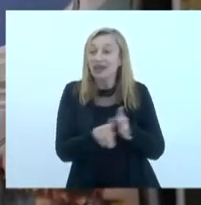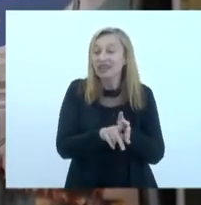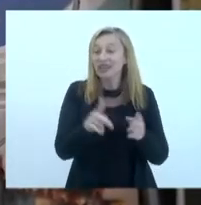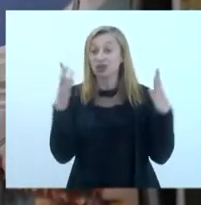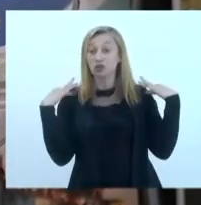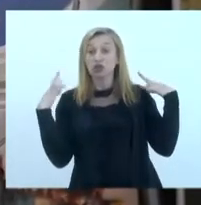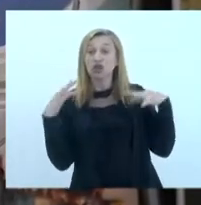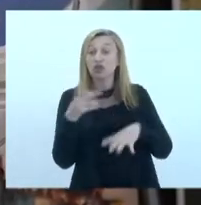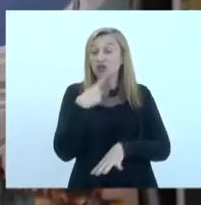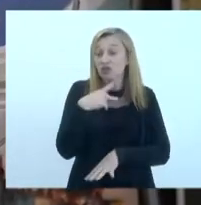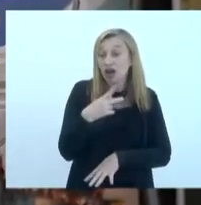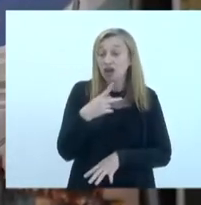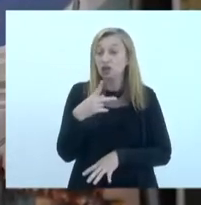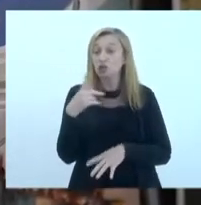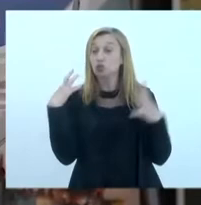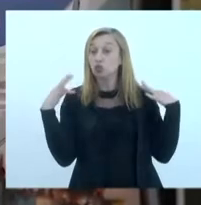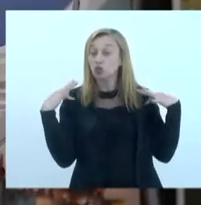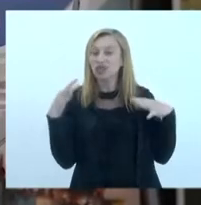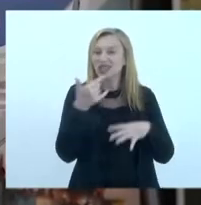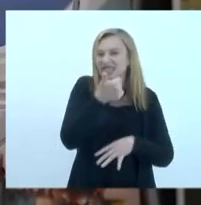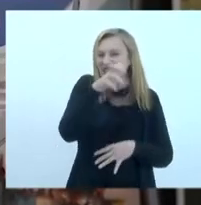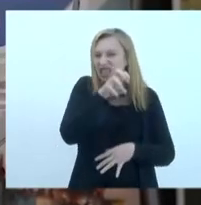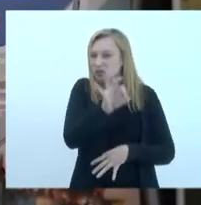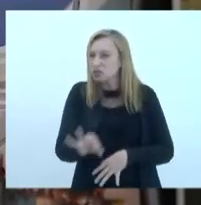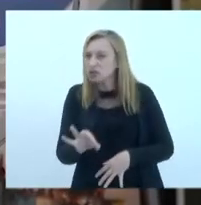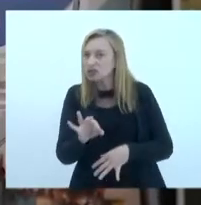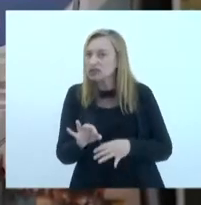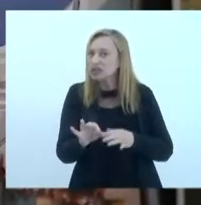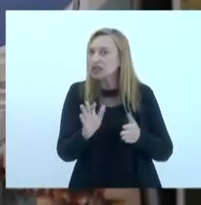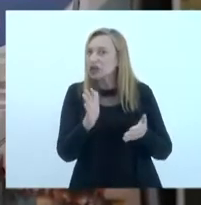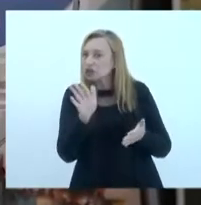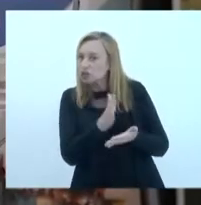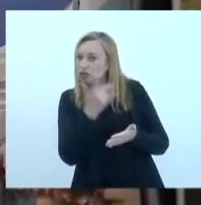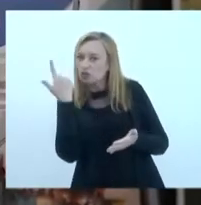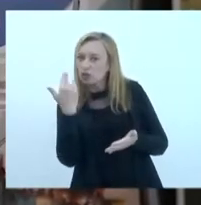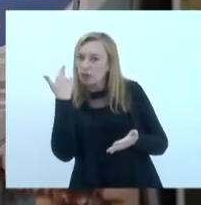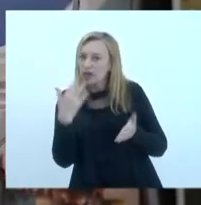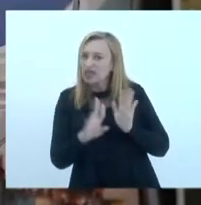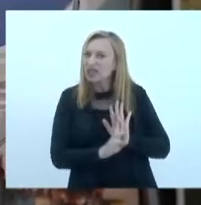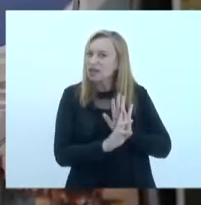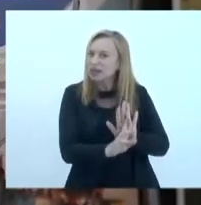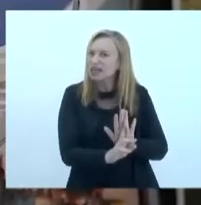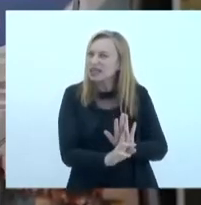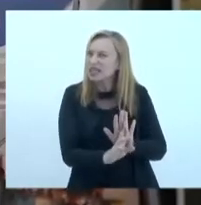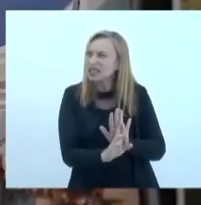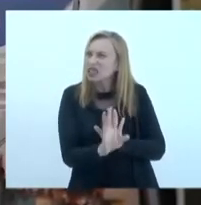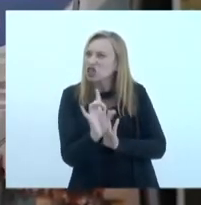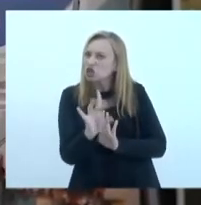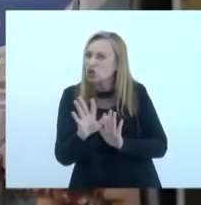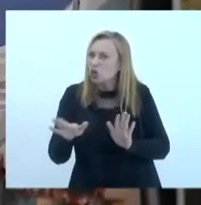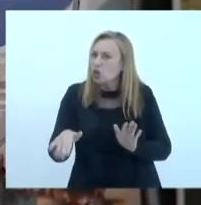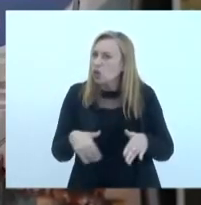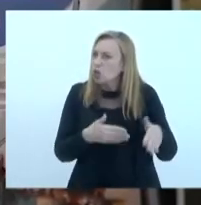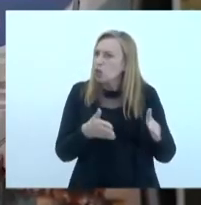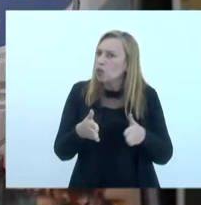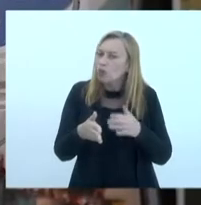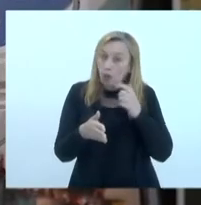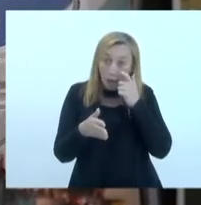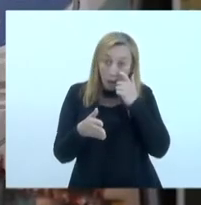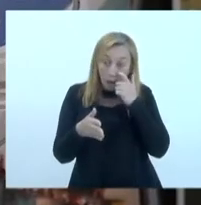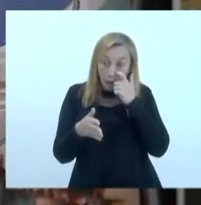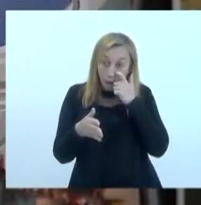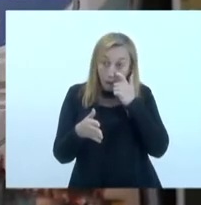Mas, quando a gente fala no turismo, esses 15% normalmente representam só o canal Horeca, né, que são